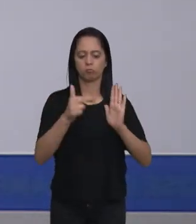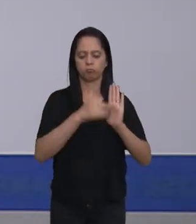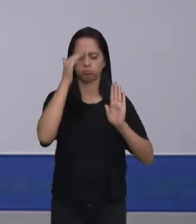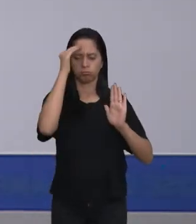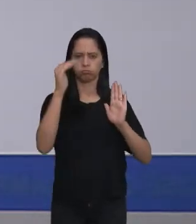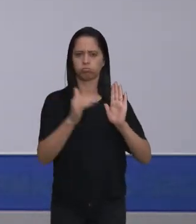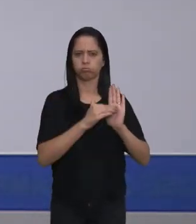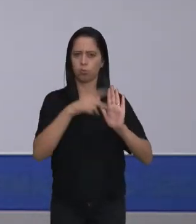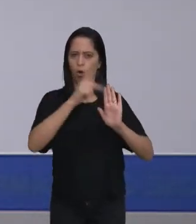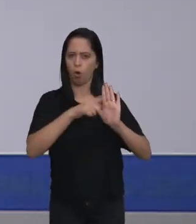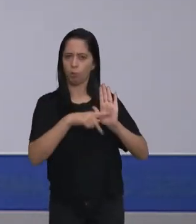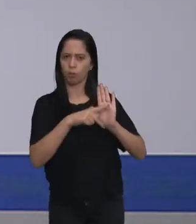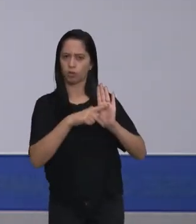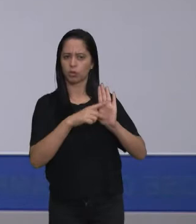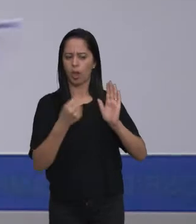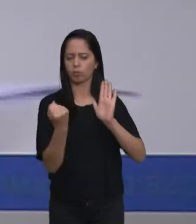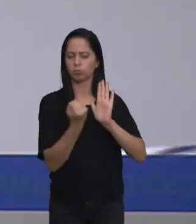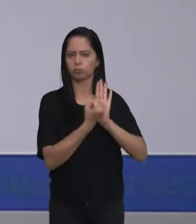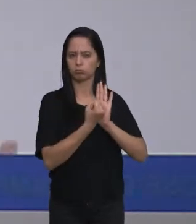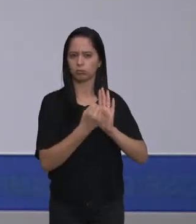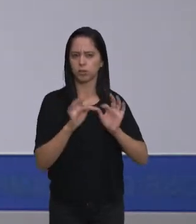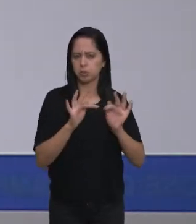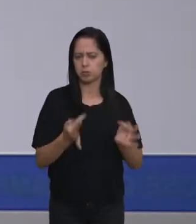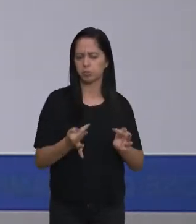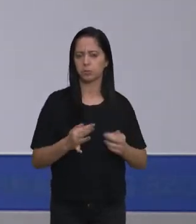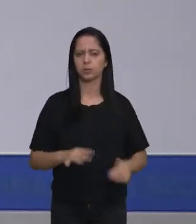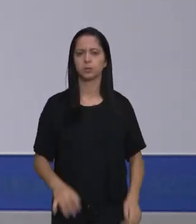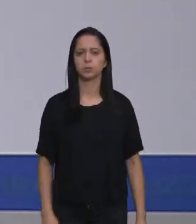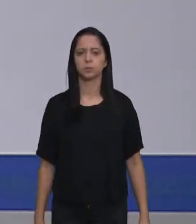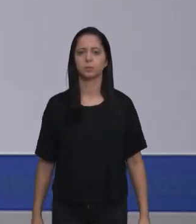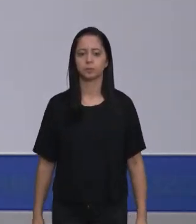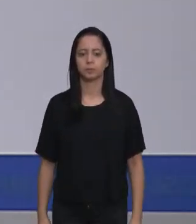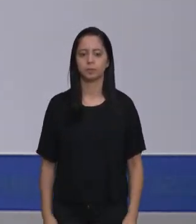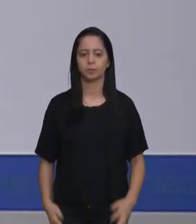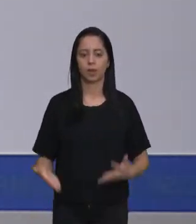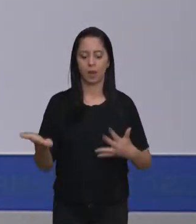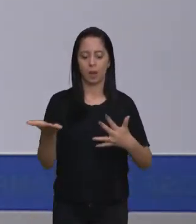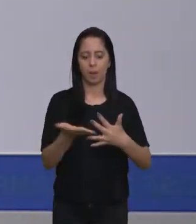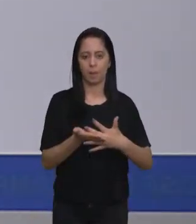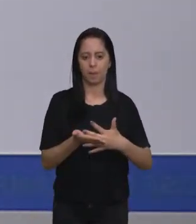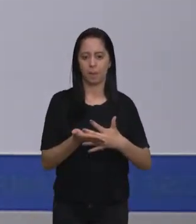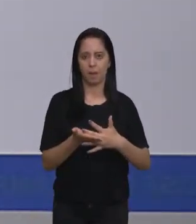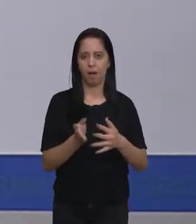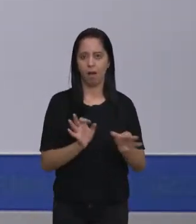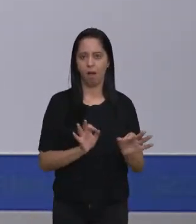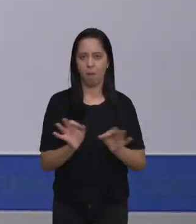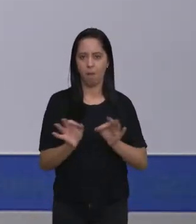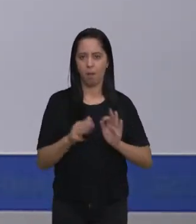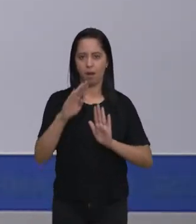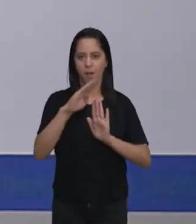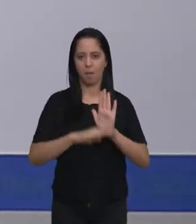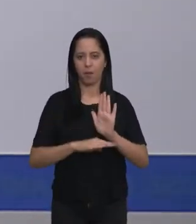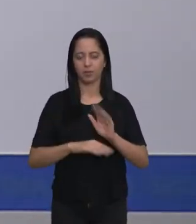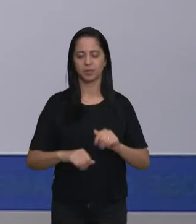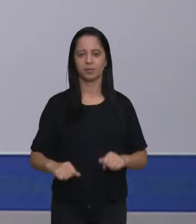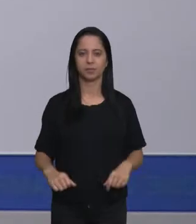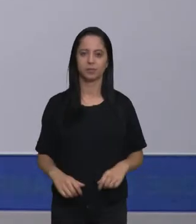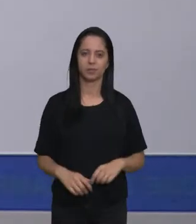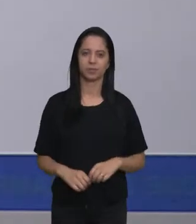votação dos projetos será de forma simbólica. Suspendemos a sessão para organização da pauta.